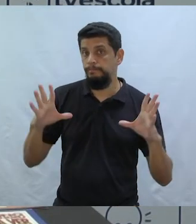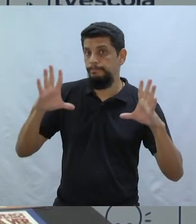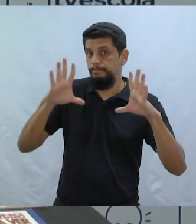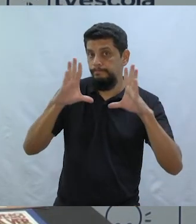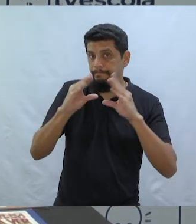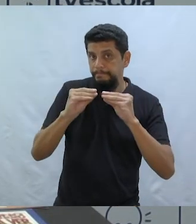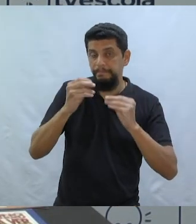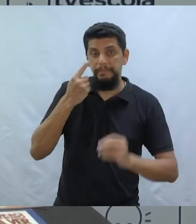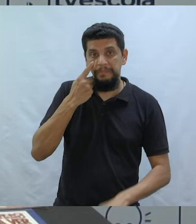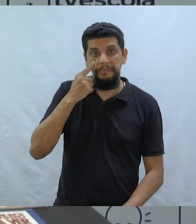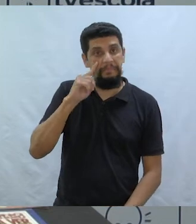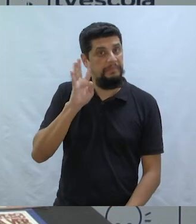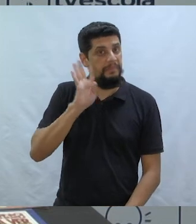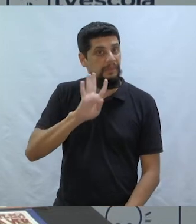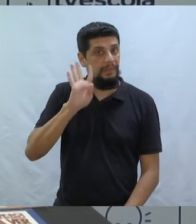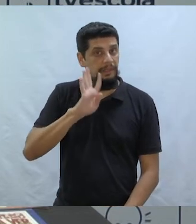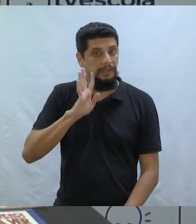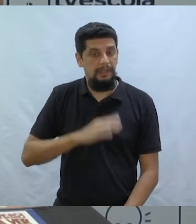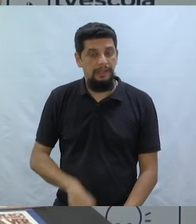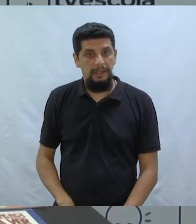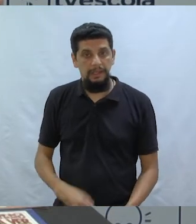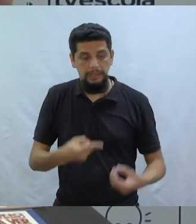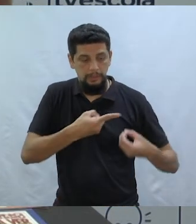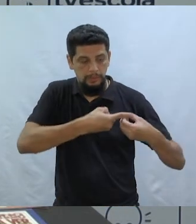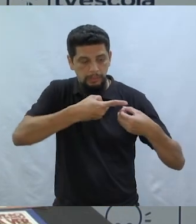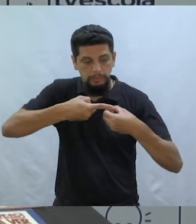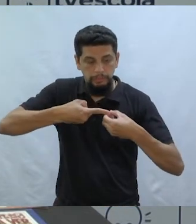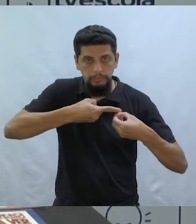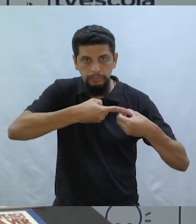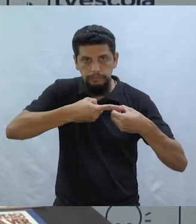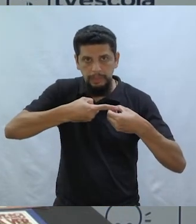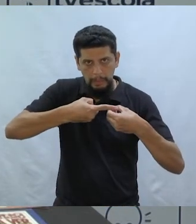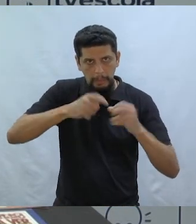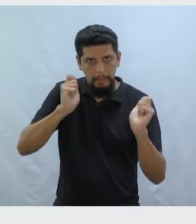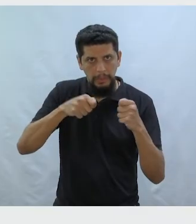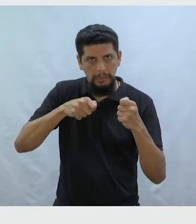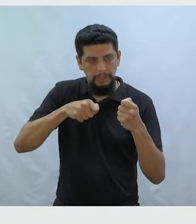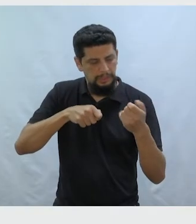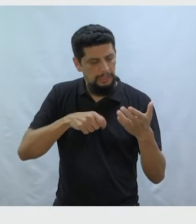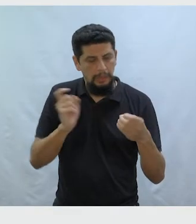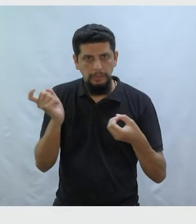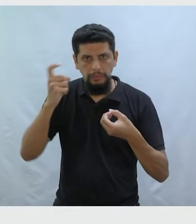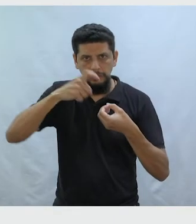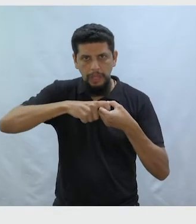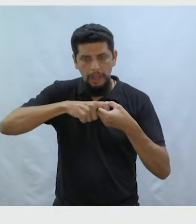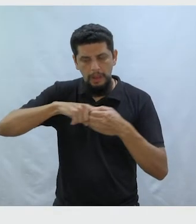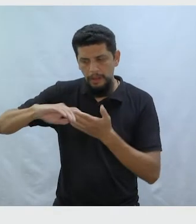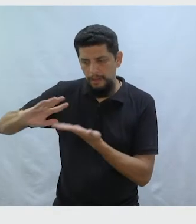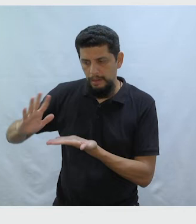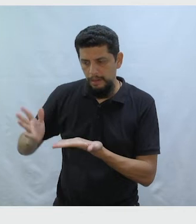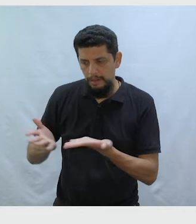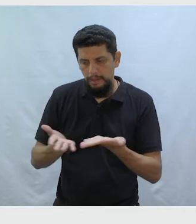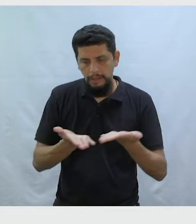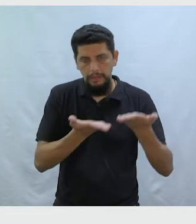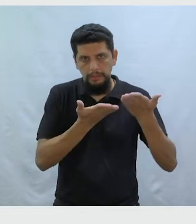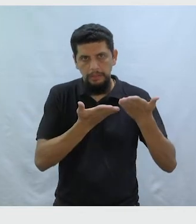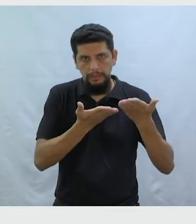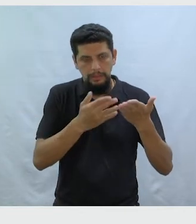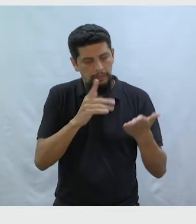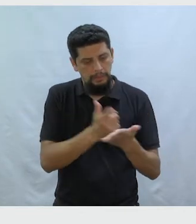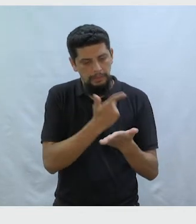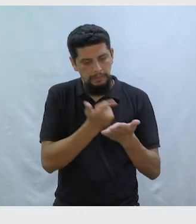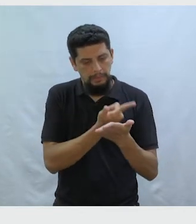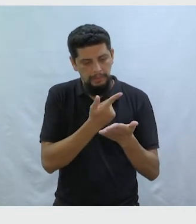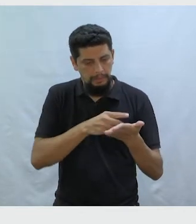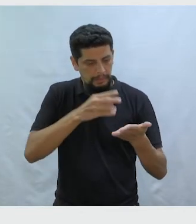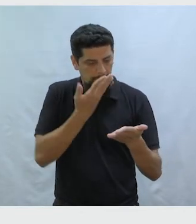noite olha só que maravilha e a cidade inteira podia ser sócia e levar livros para casa e